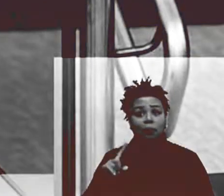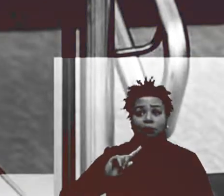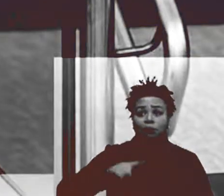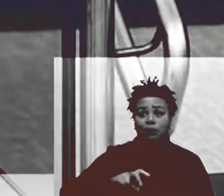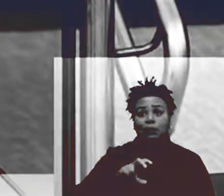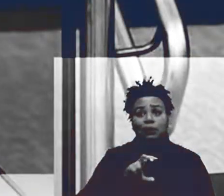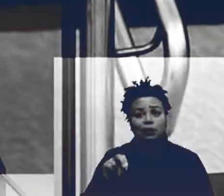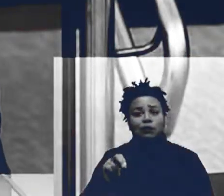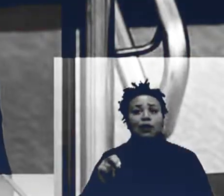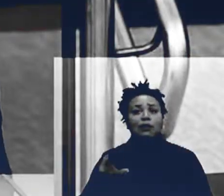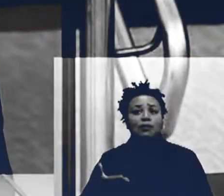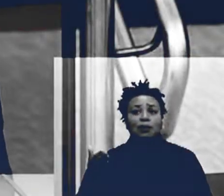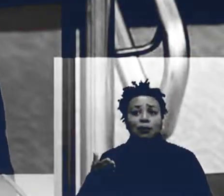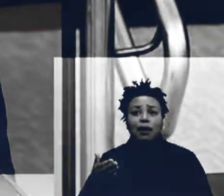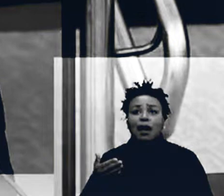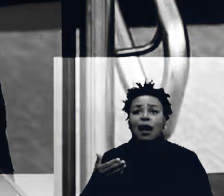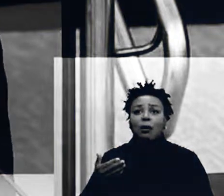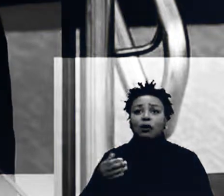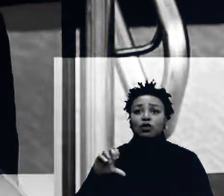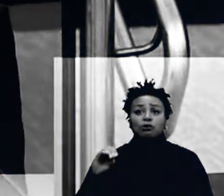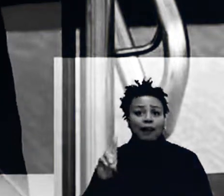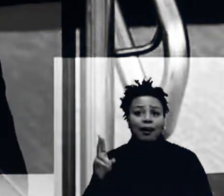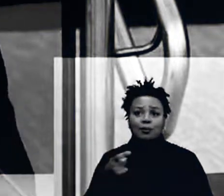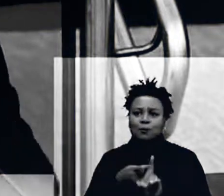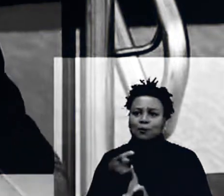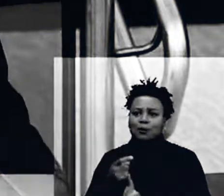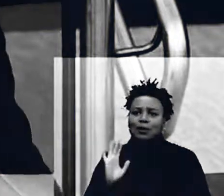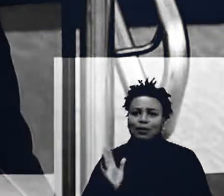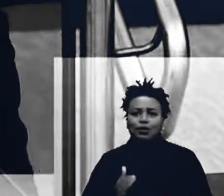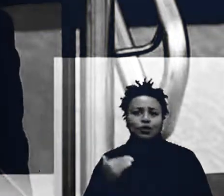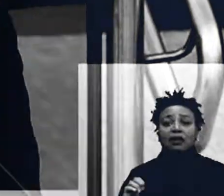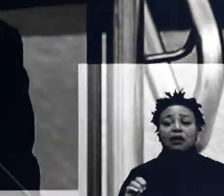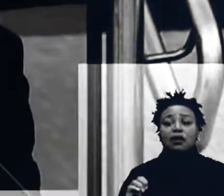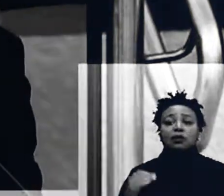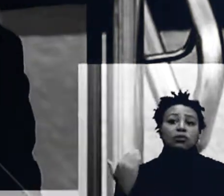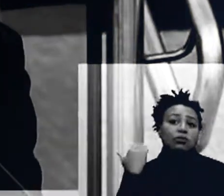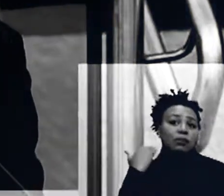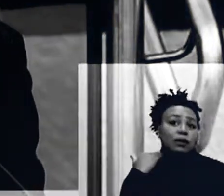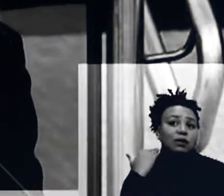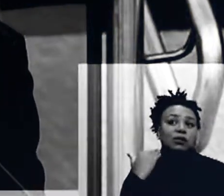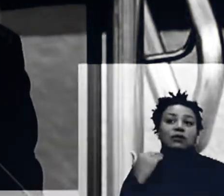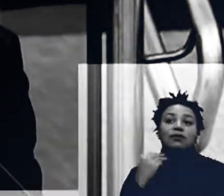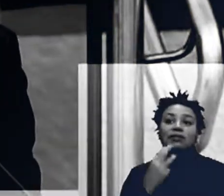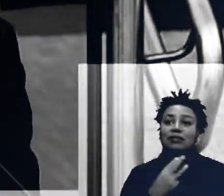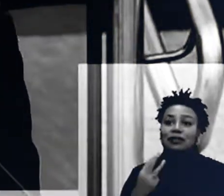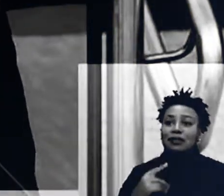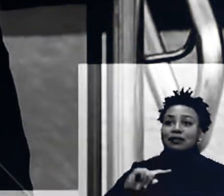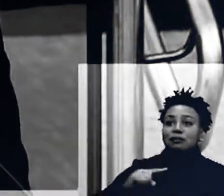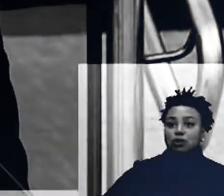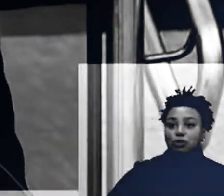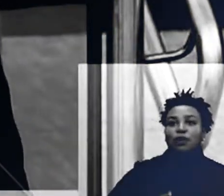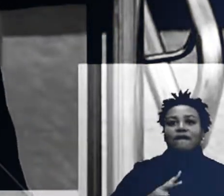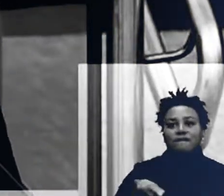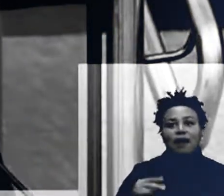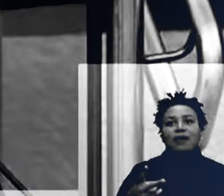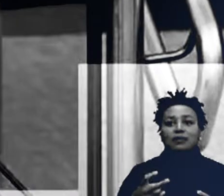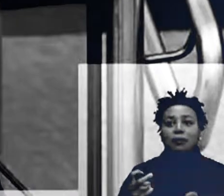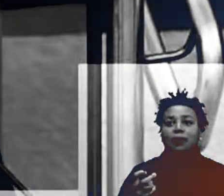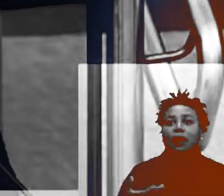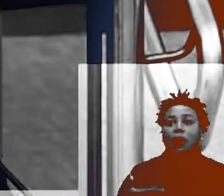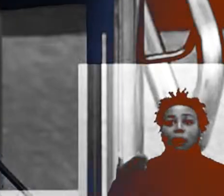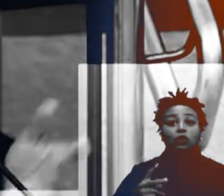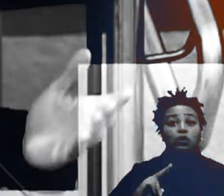R$1.500, vai receber um aumento de R$90 por mês. Já um desembargador, que ganha R$33.000, vai receber um aumento